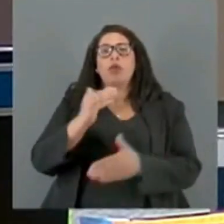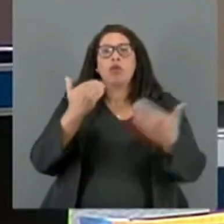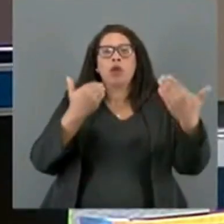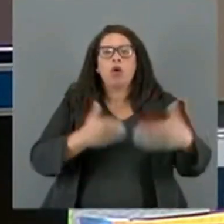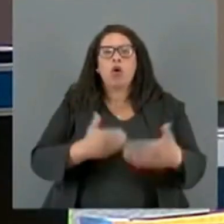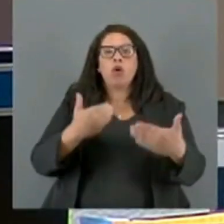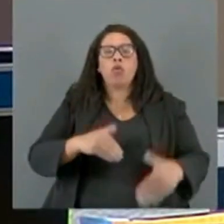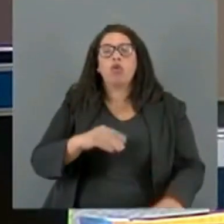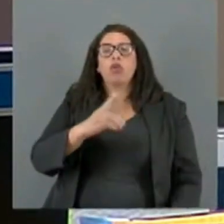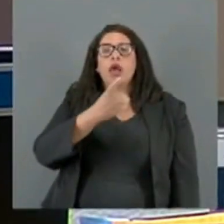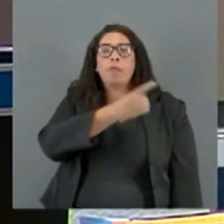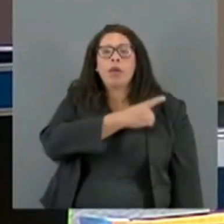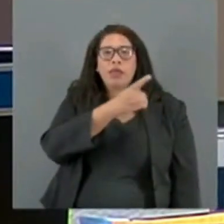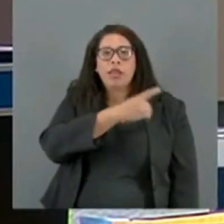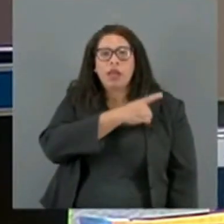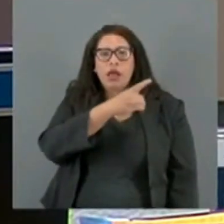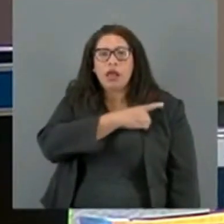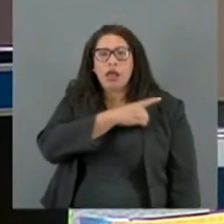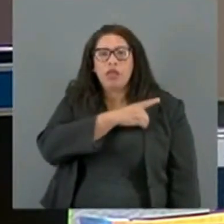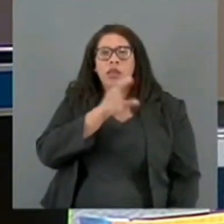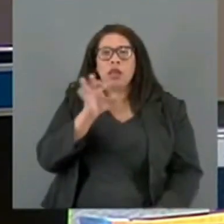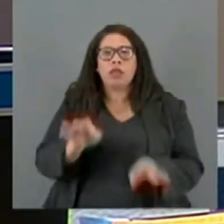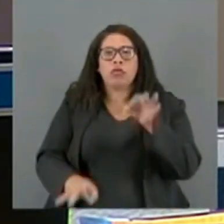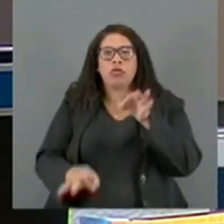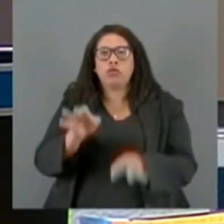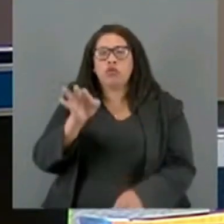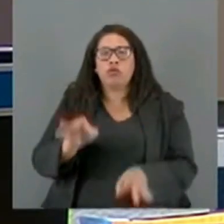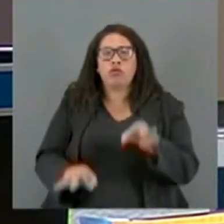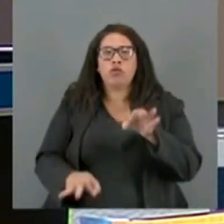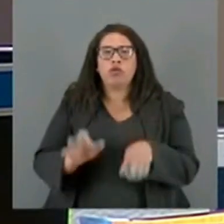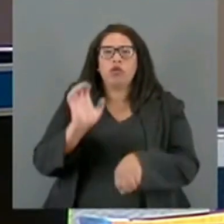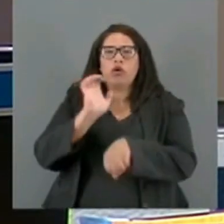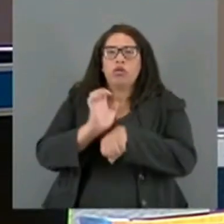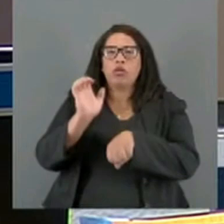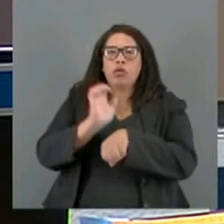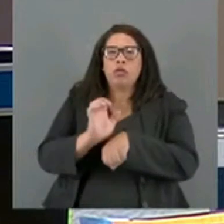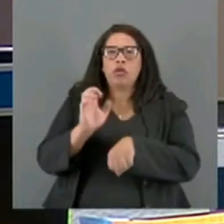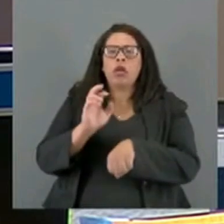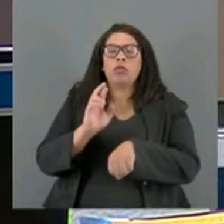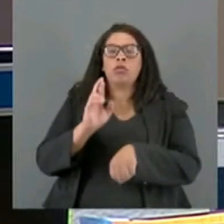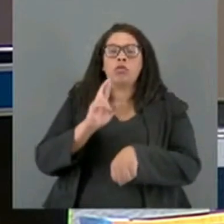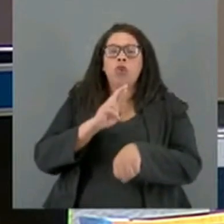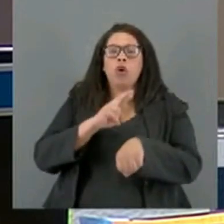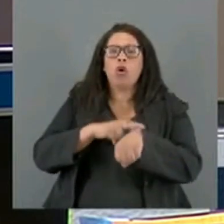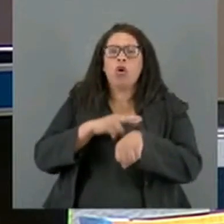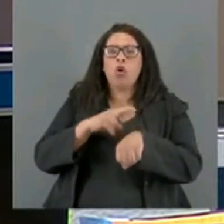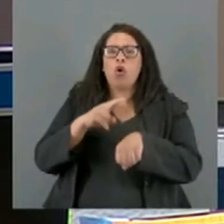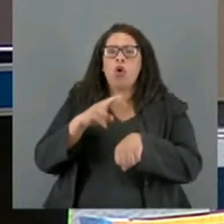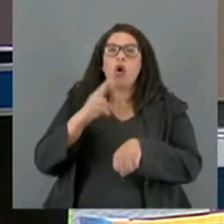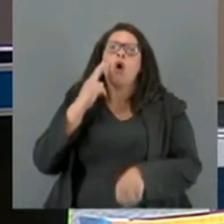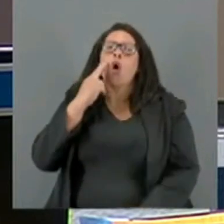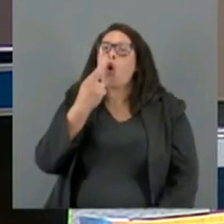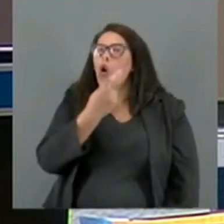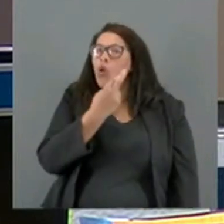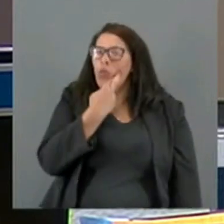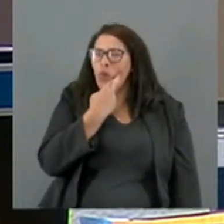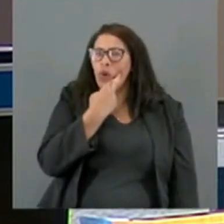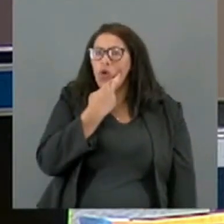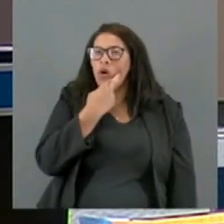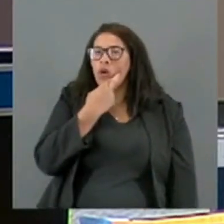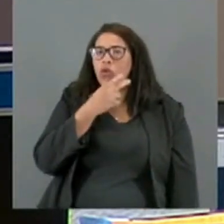para delegado de Polícia Judiciária do Estado de Rondônia. Primeira turma de